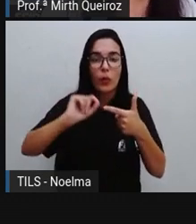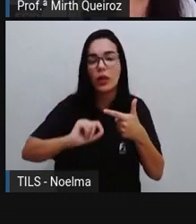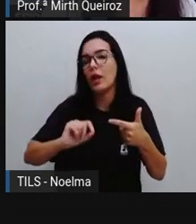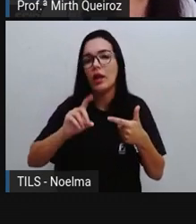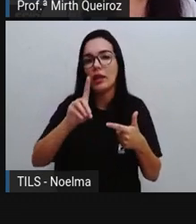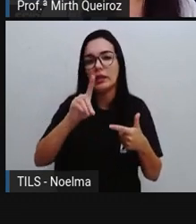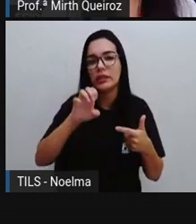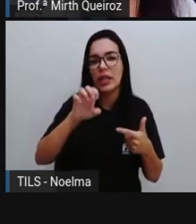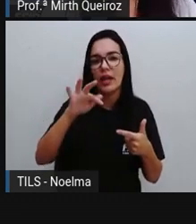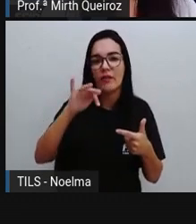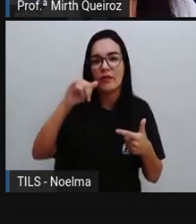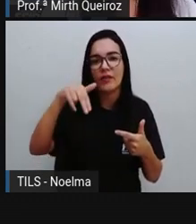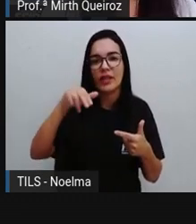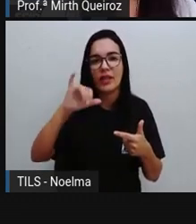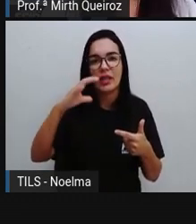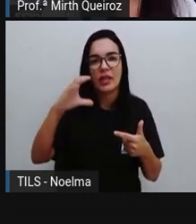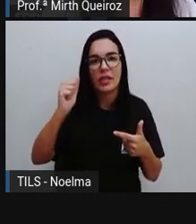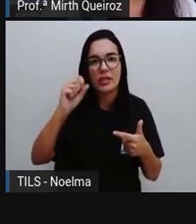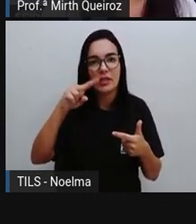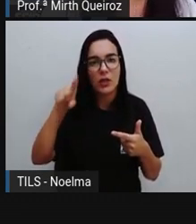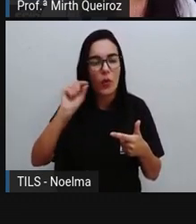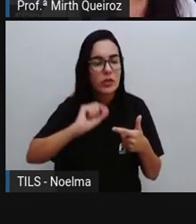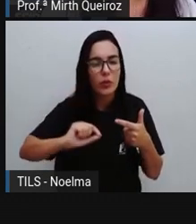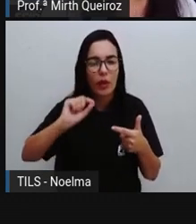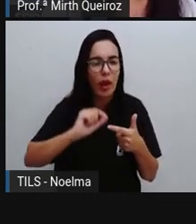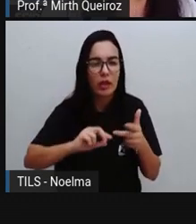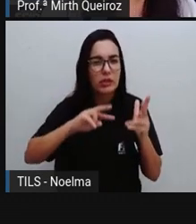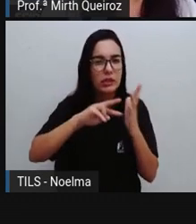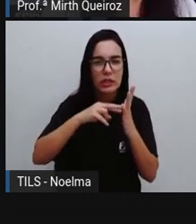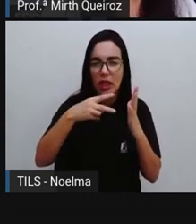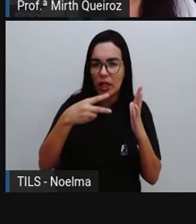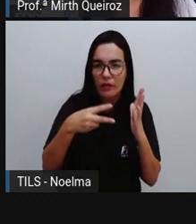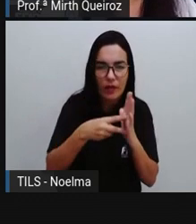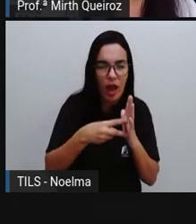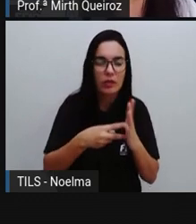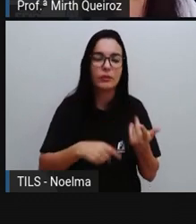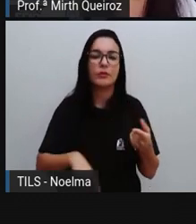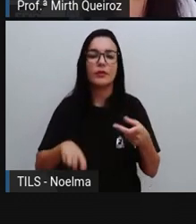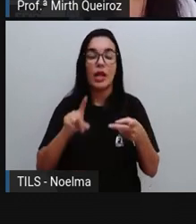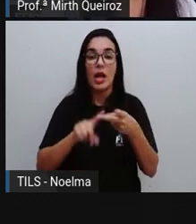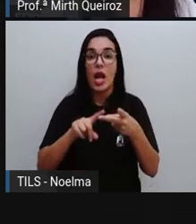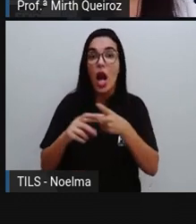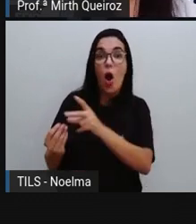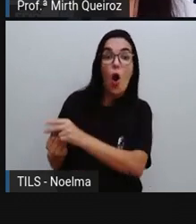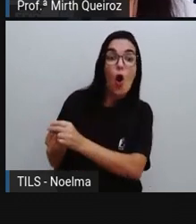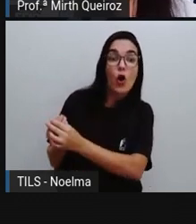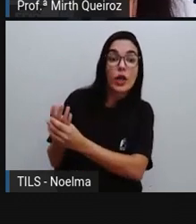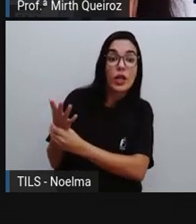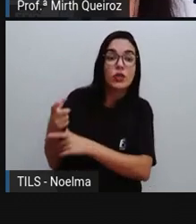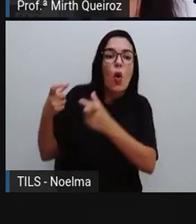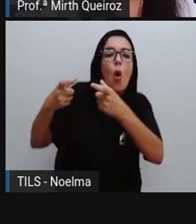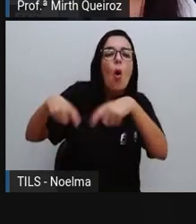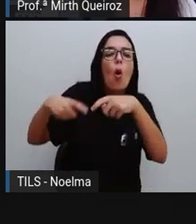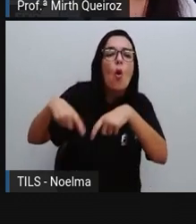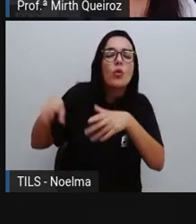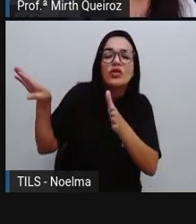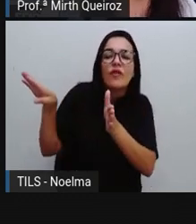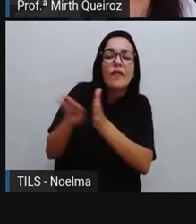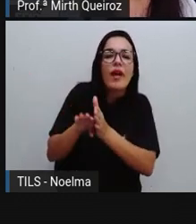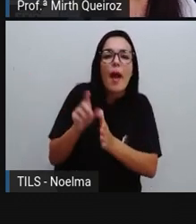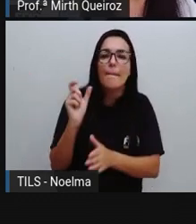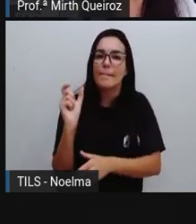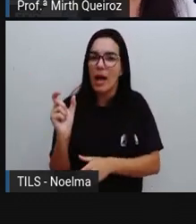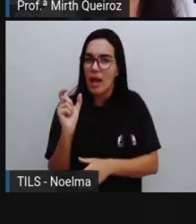essa palavra, as definições, pode ter mais que um significado. A origem, né, de onde é que vem essa